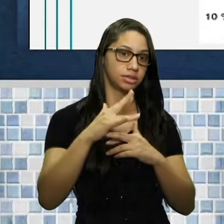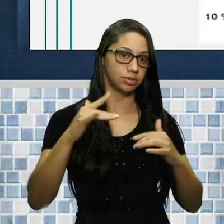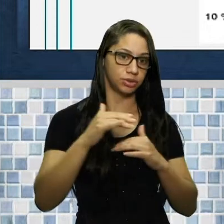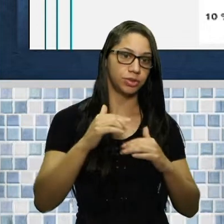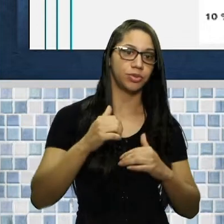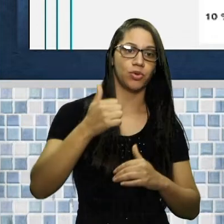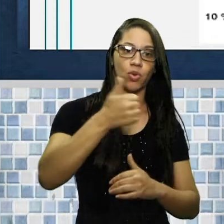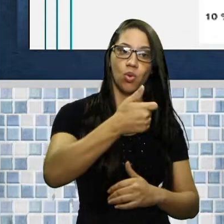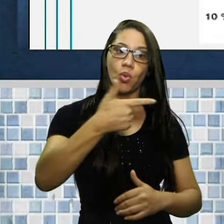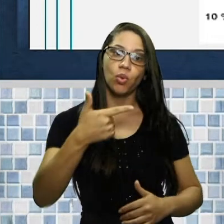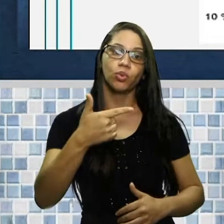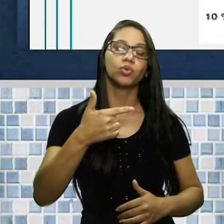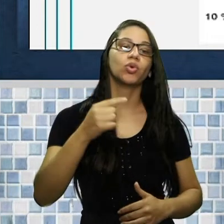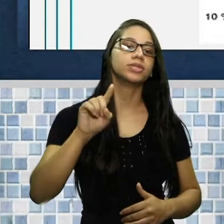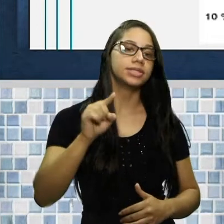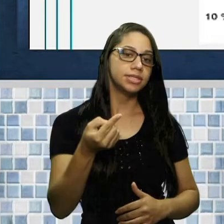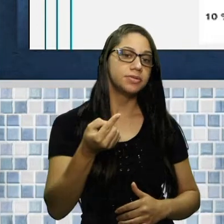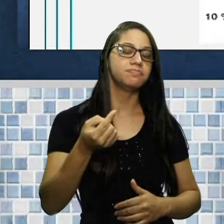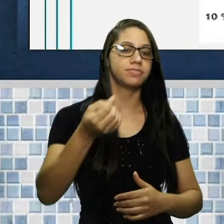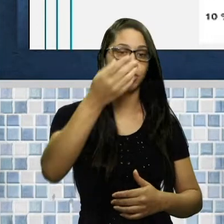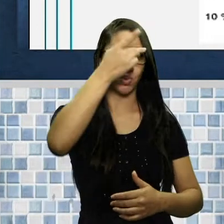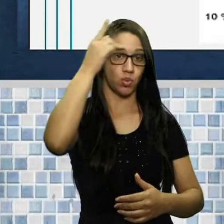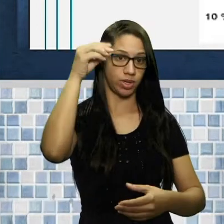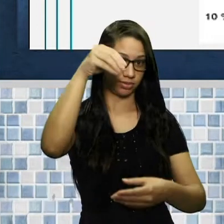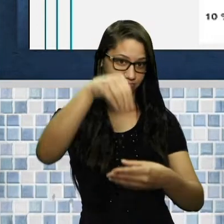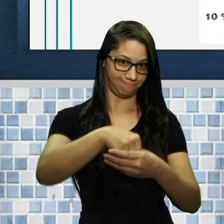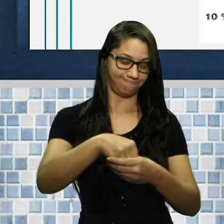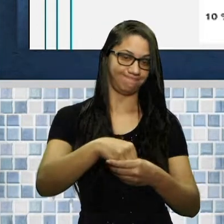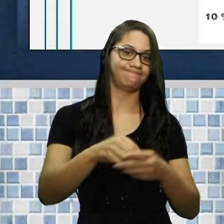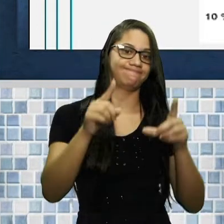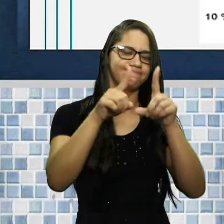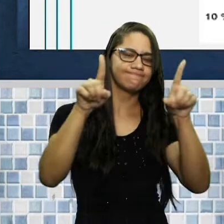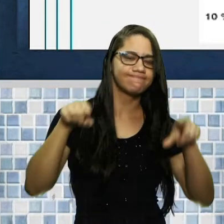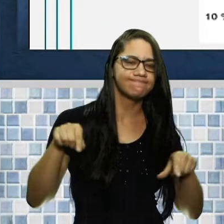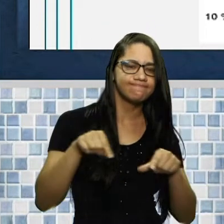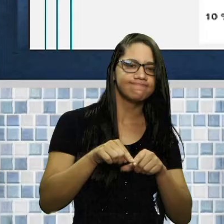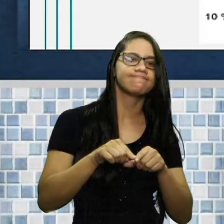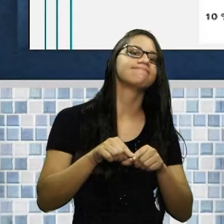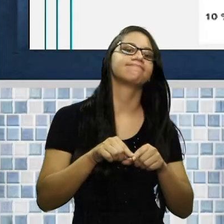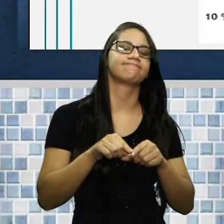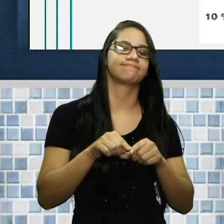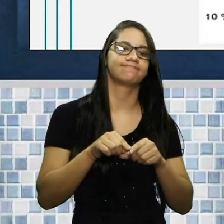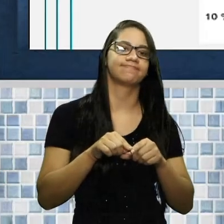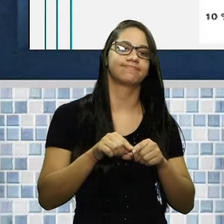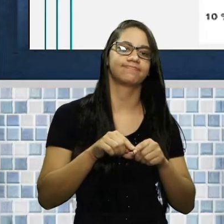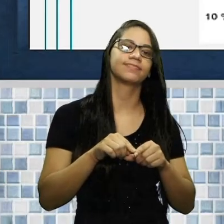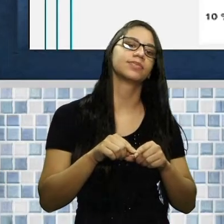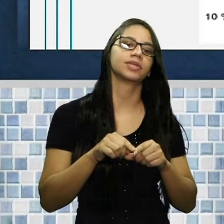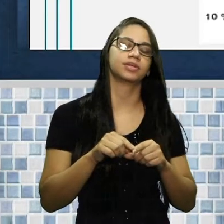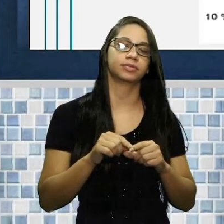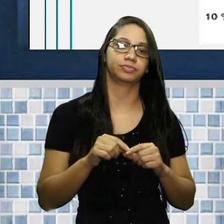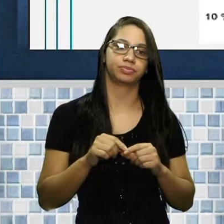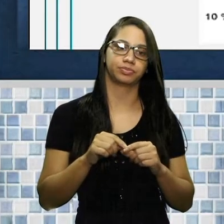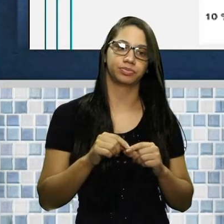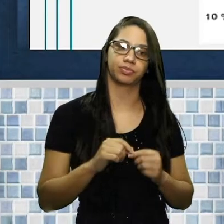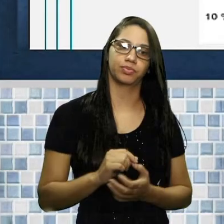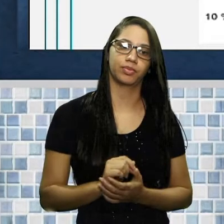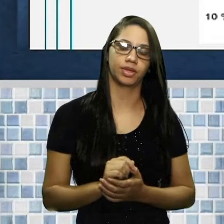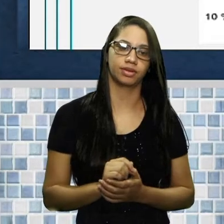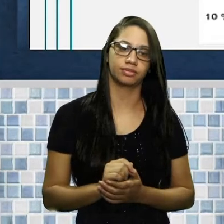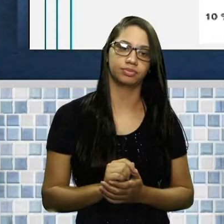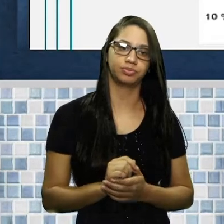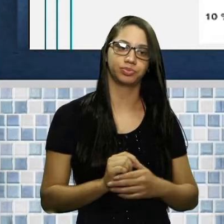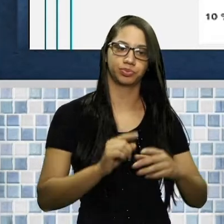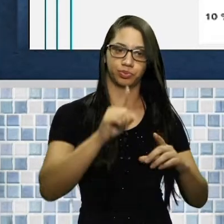possui 12 mil eleitores? Então, você está tendo aí um gráfico, é uma figura, né? Essa figura tem um gráfico de